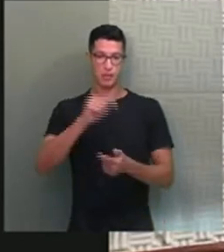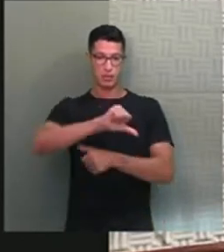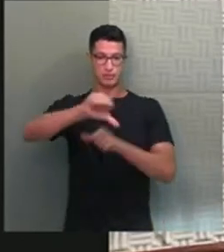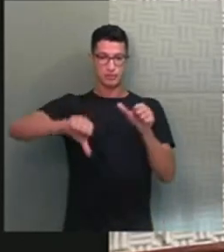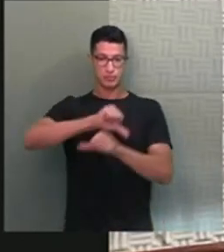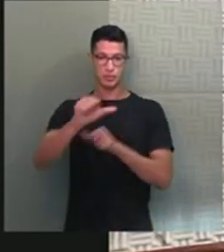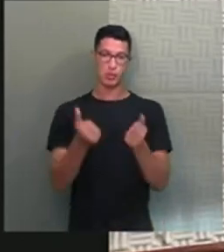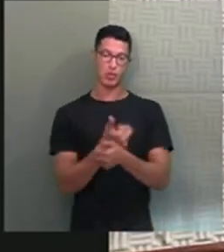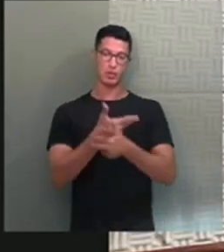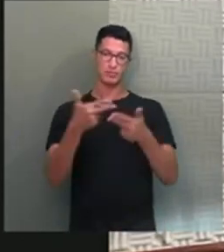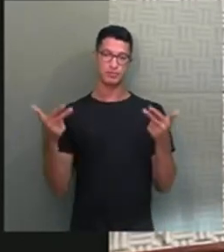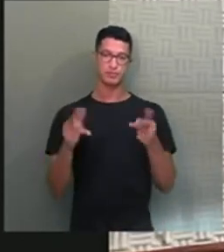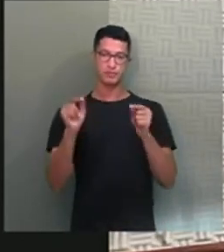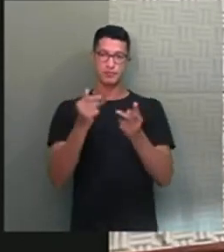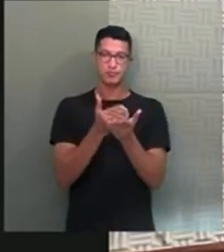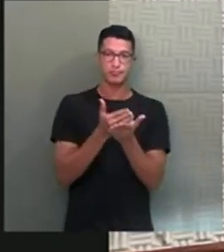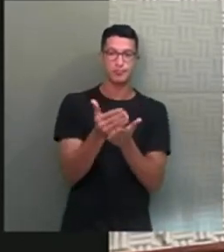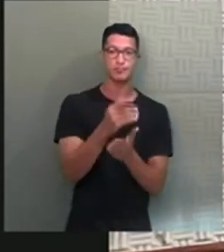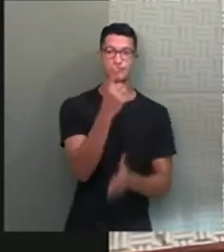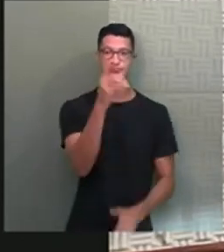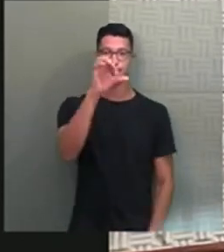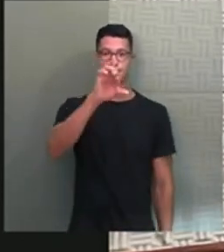então, desde aquele início de